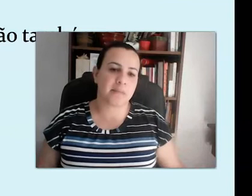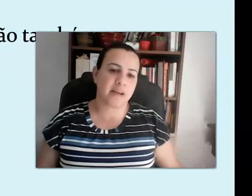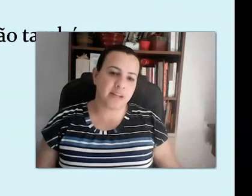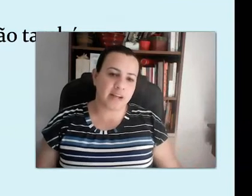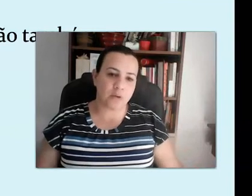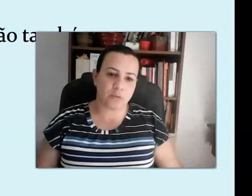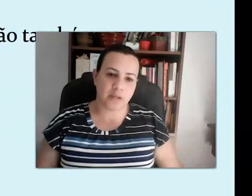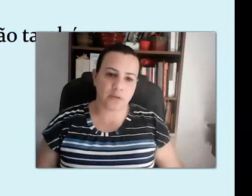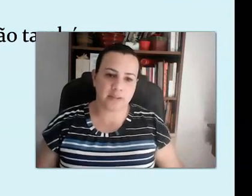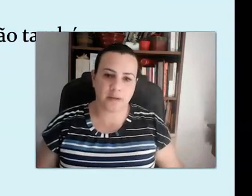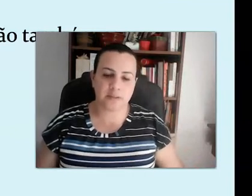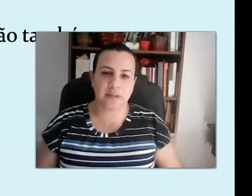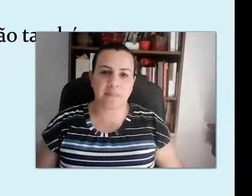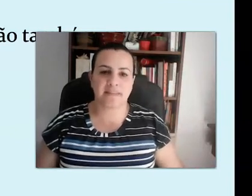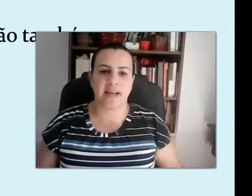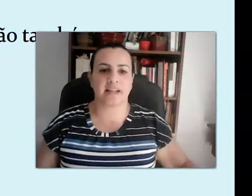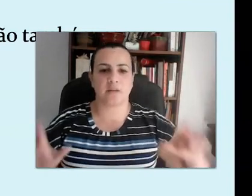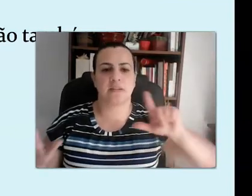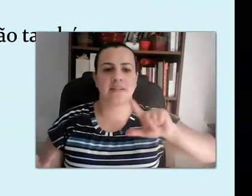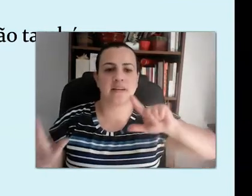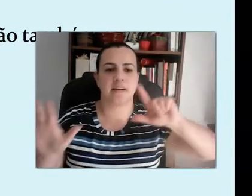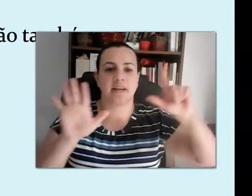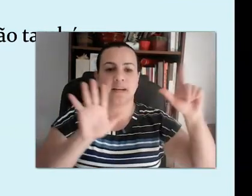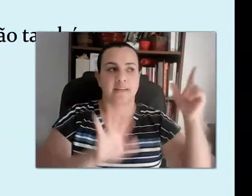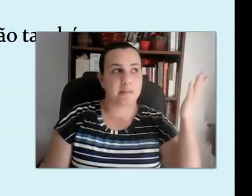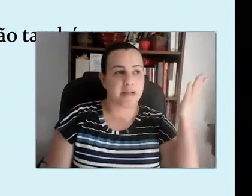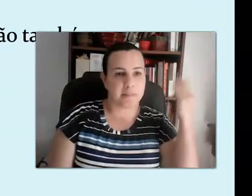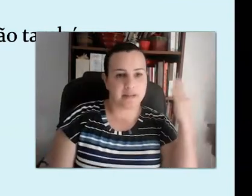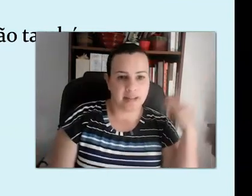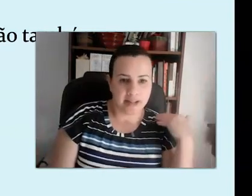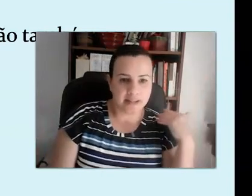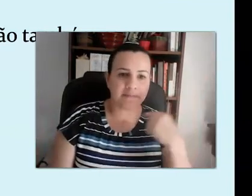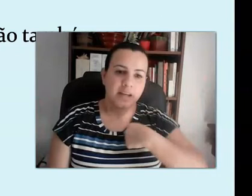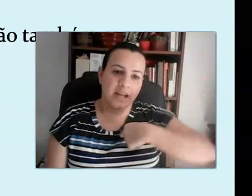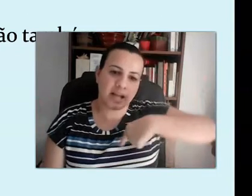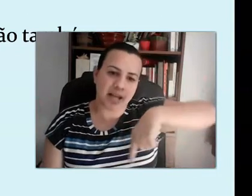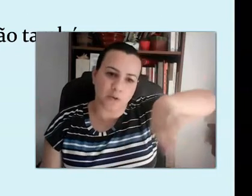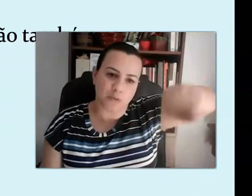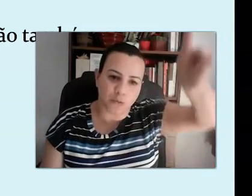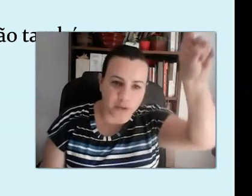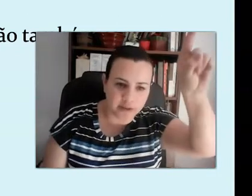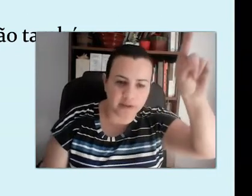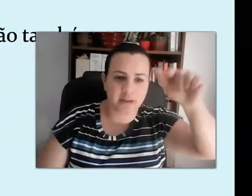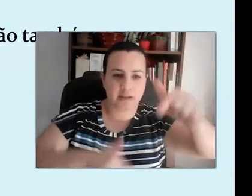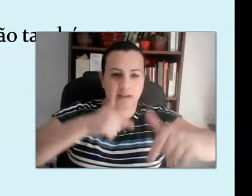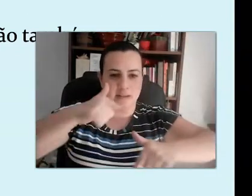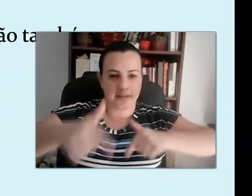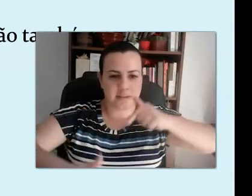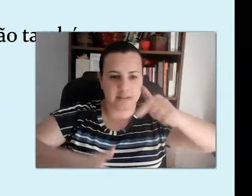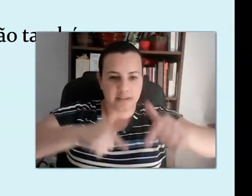Então, eu quero me referir a algo que aconteceu semana passada. Então, eu vou dizer, semana passada, eu fui